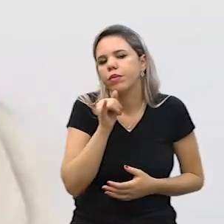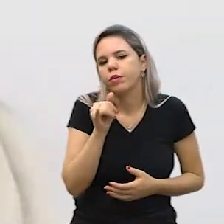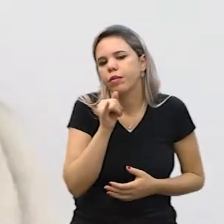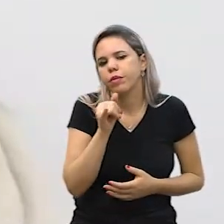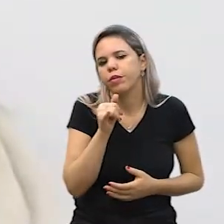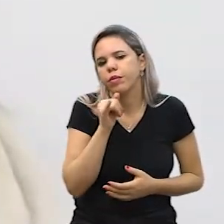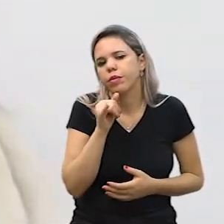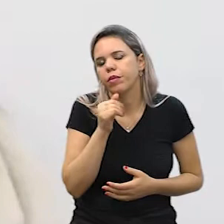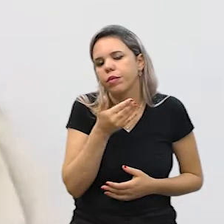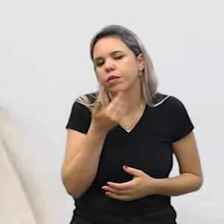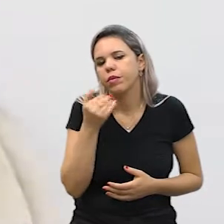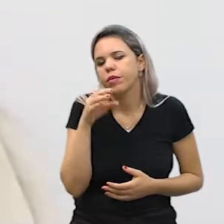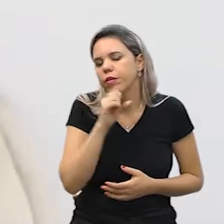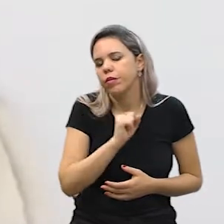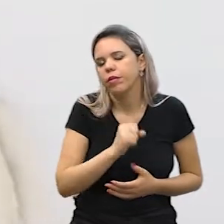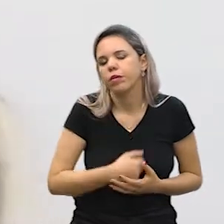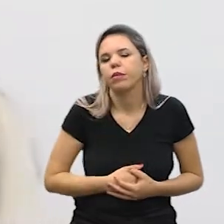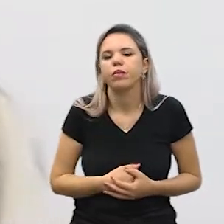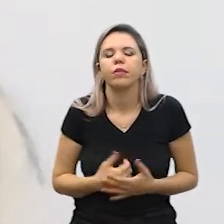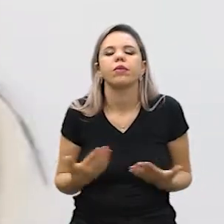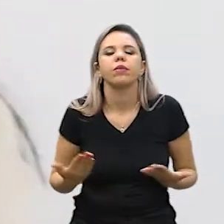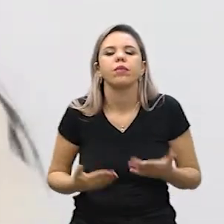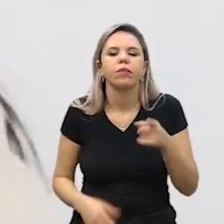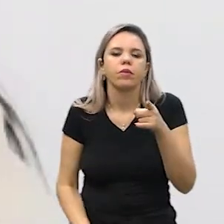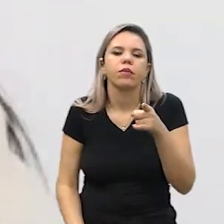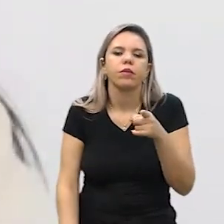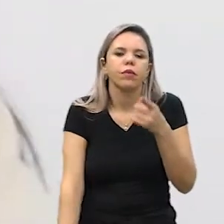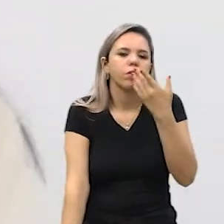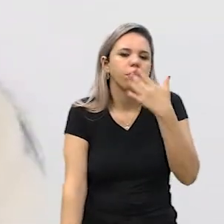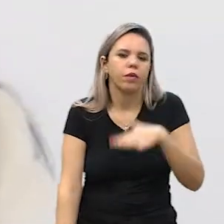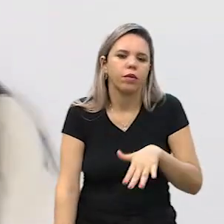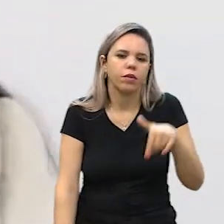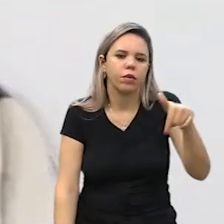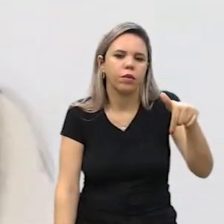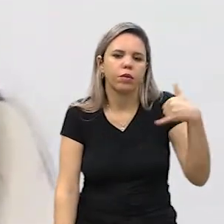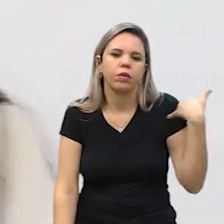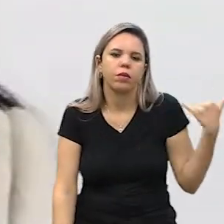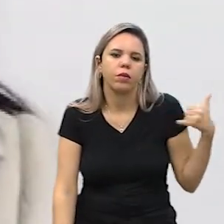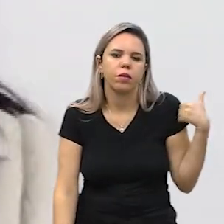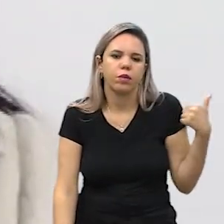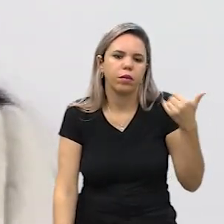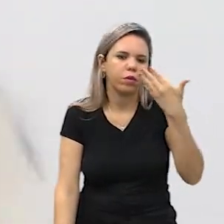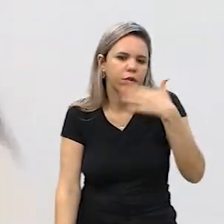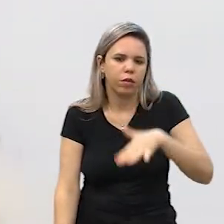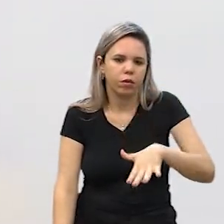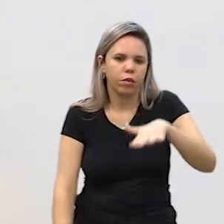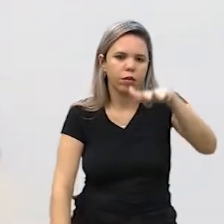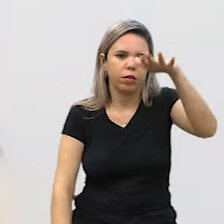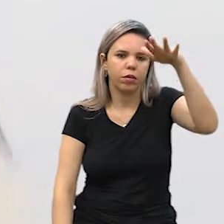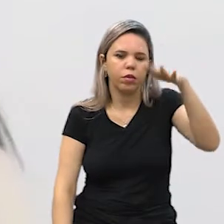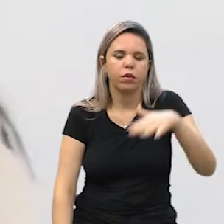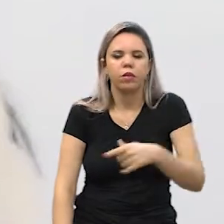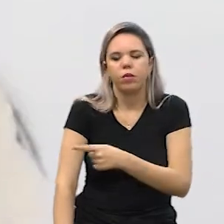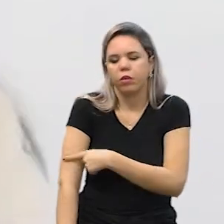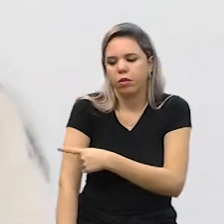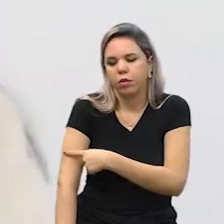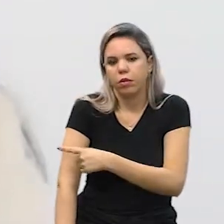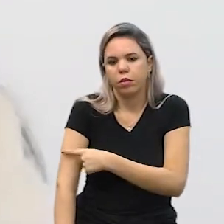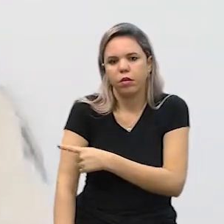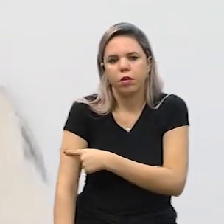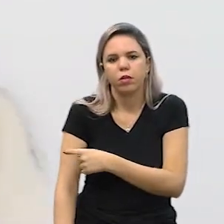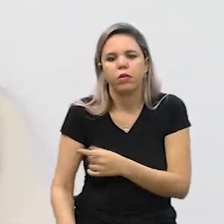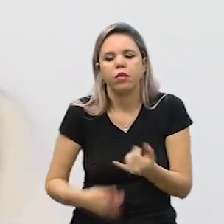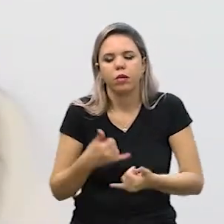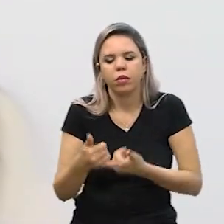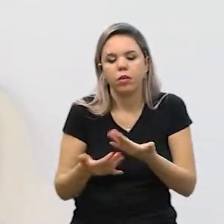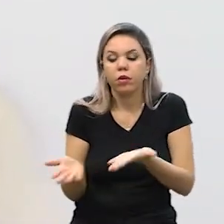muito prático e rápido. Hoje, se você pegar uma criança de 7 anos, primeira infância, primeiro ano de Fundo 1, e você